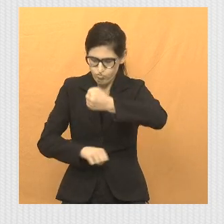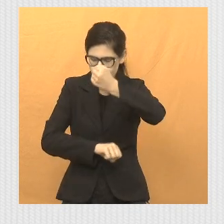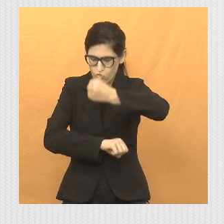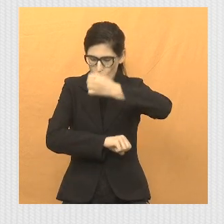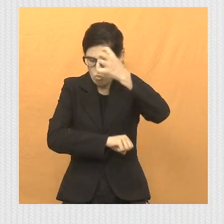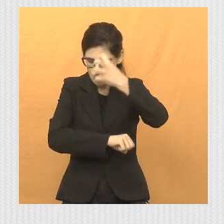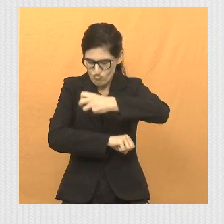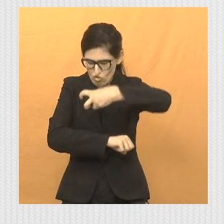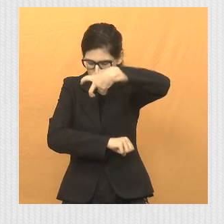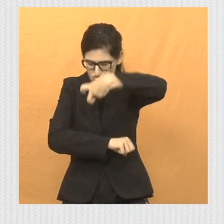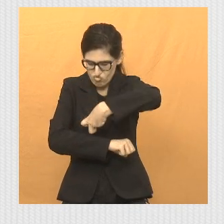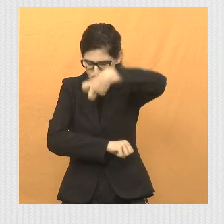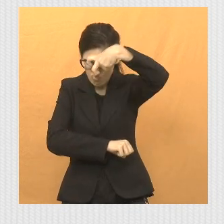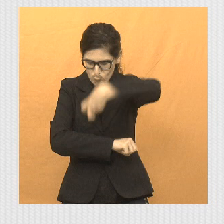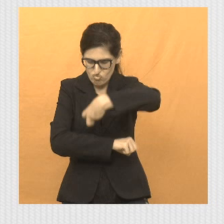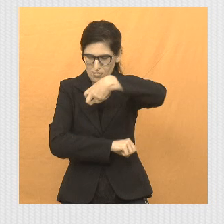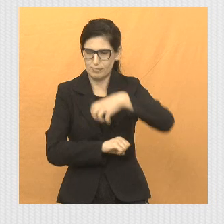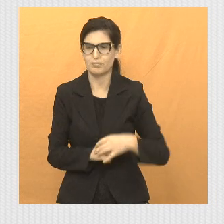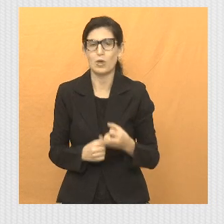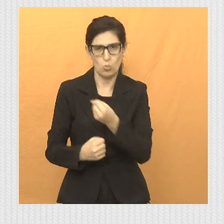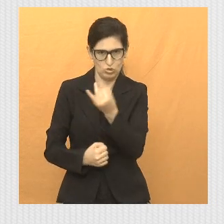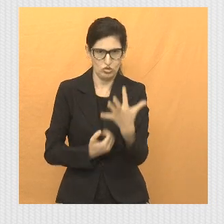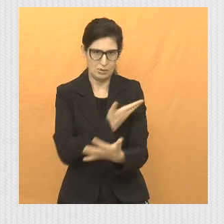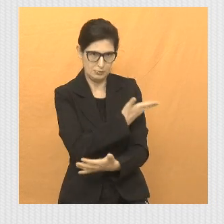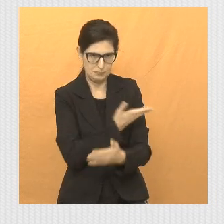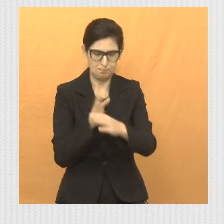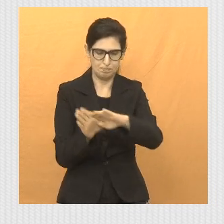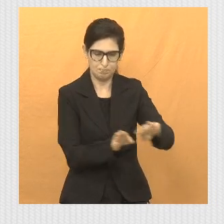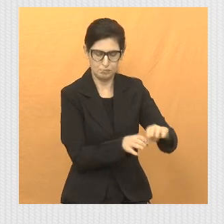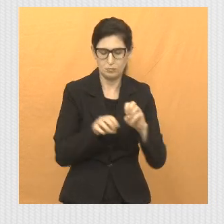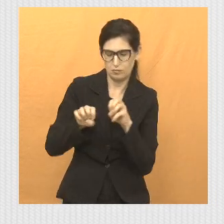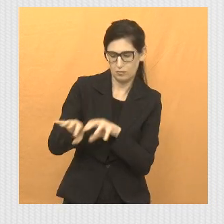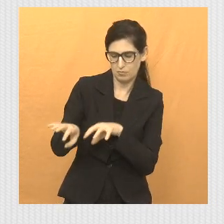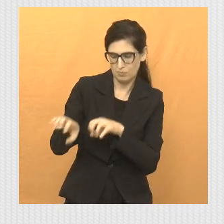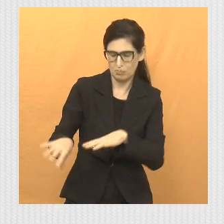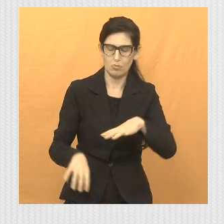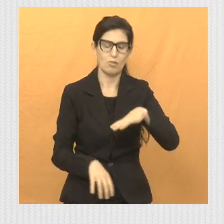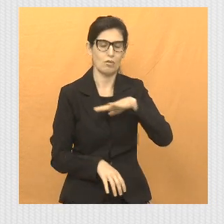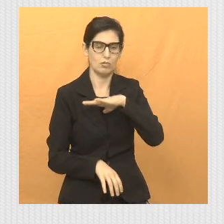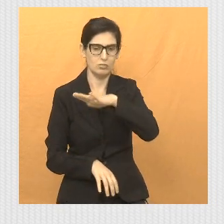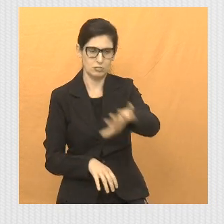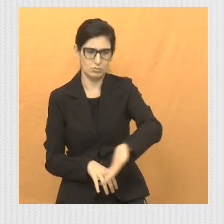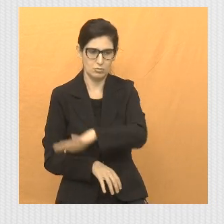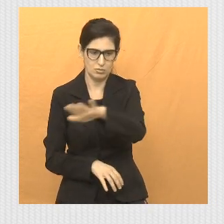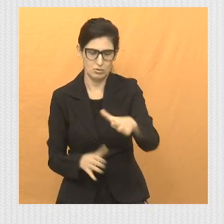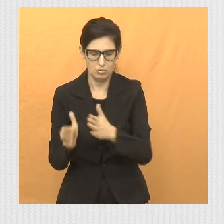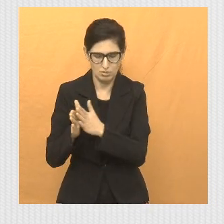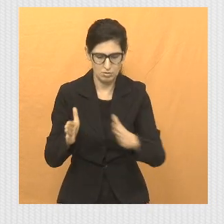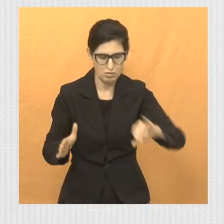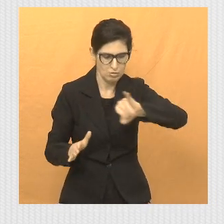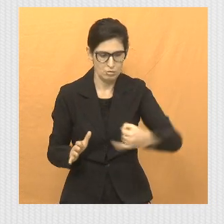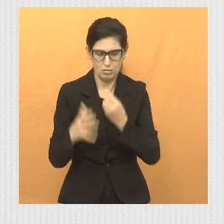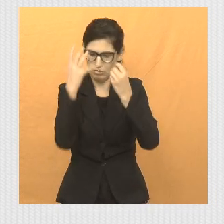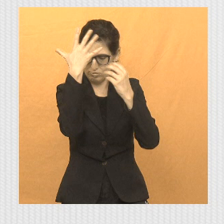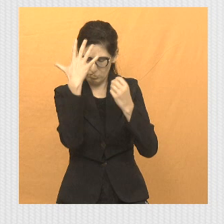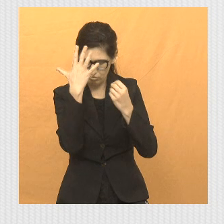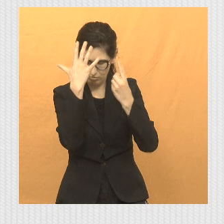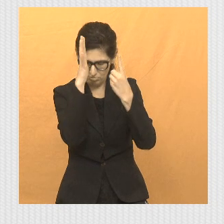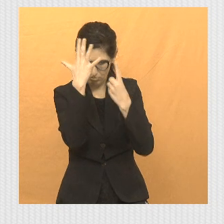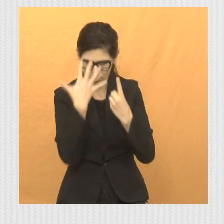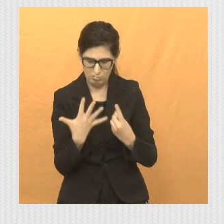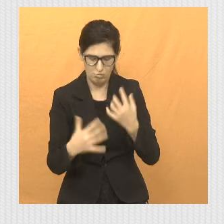No que tange às ações educativas do município, no primeiro quadrimestre, entre as